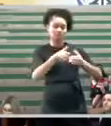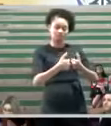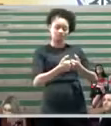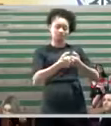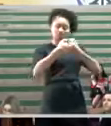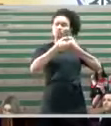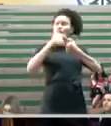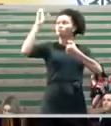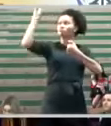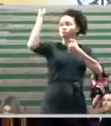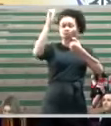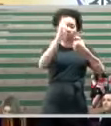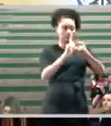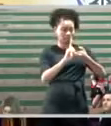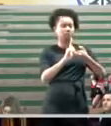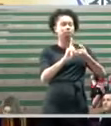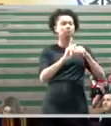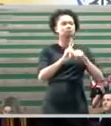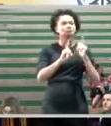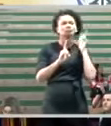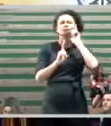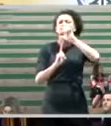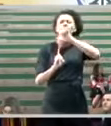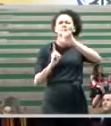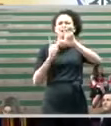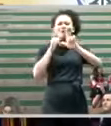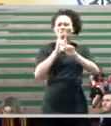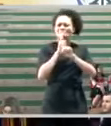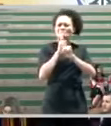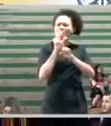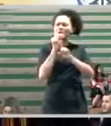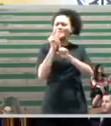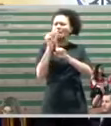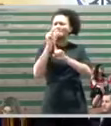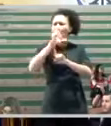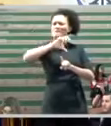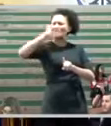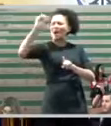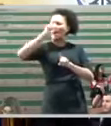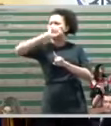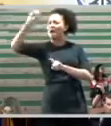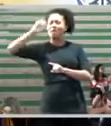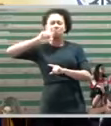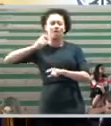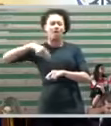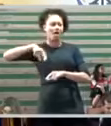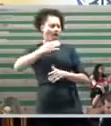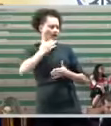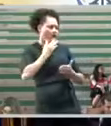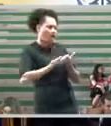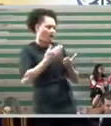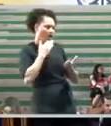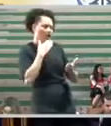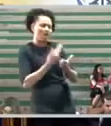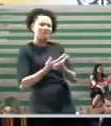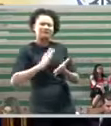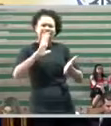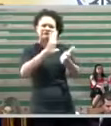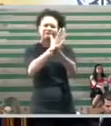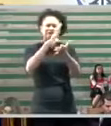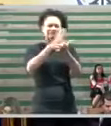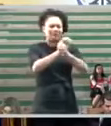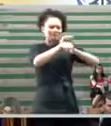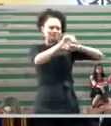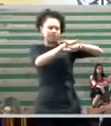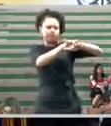presença de Deus, eles alcançaram vitórias que ao homem parecia impossível. Eles destruíram exércitos que ao